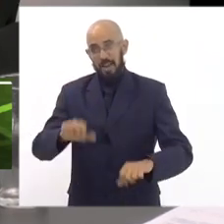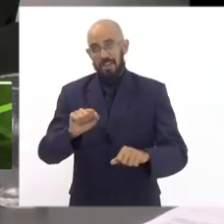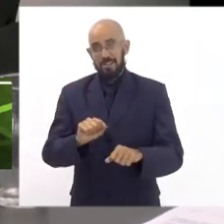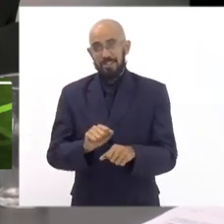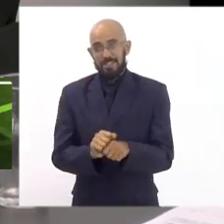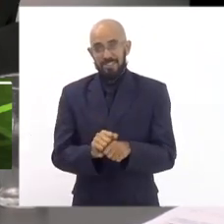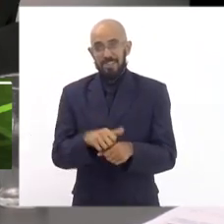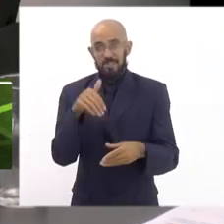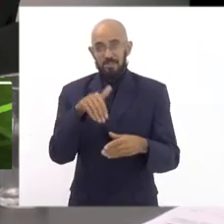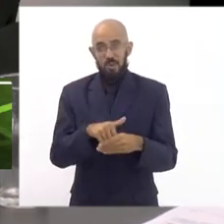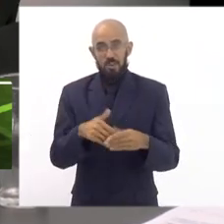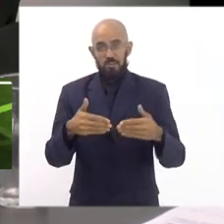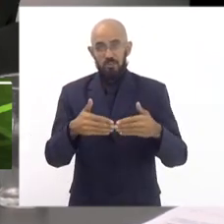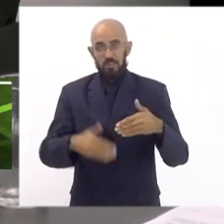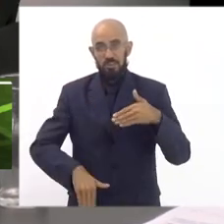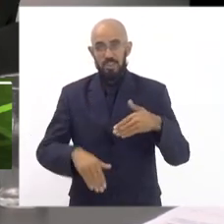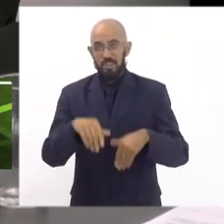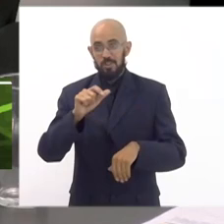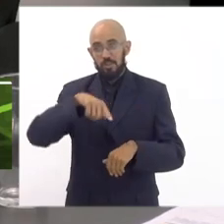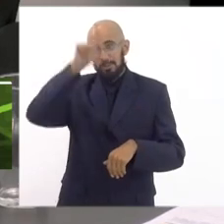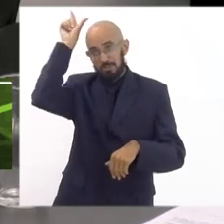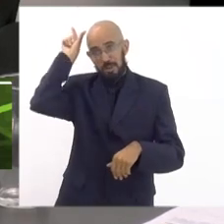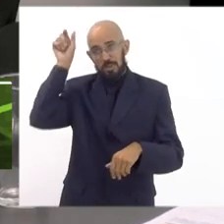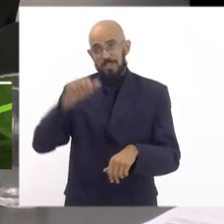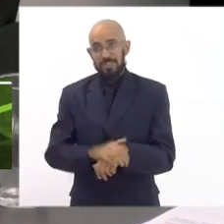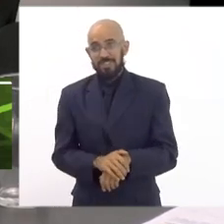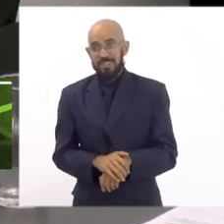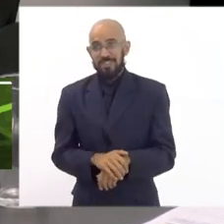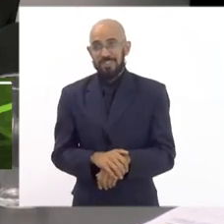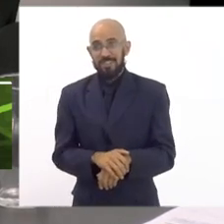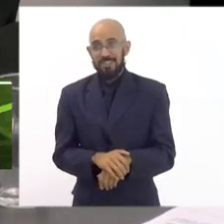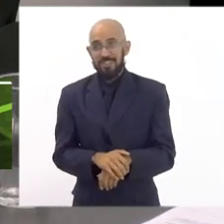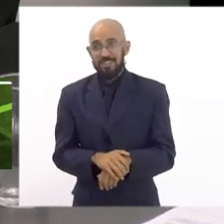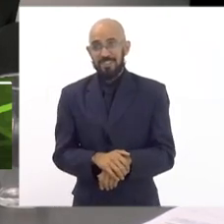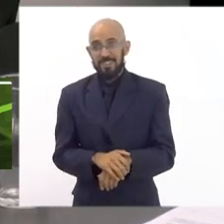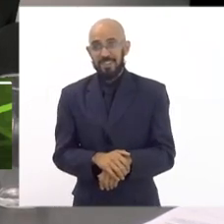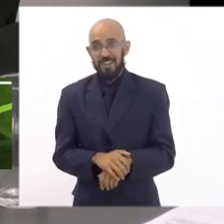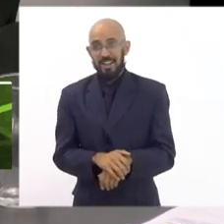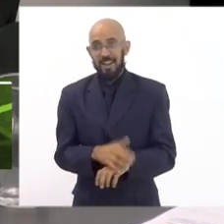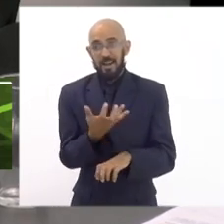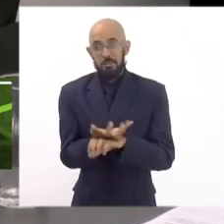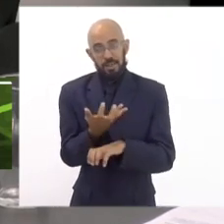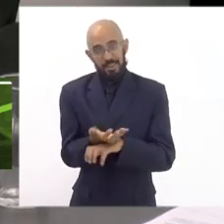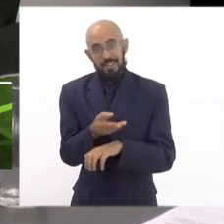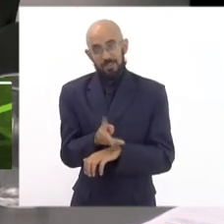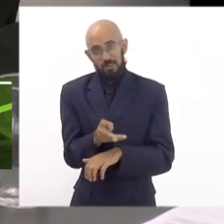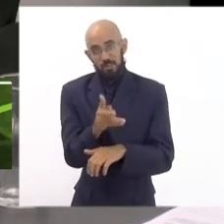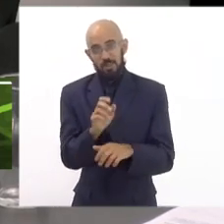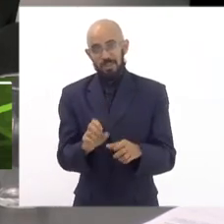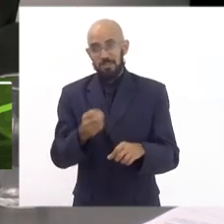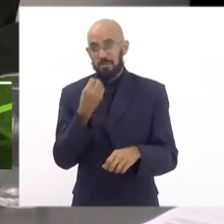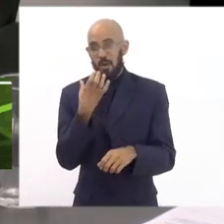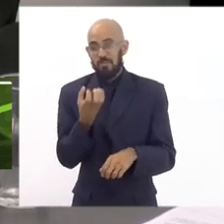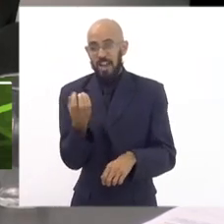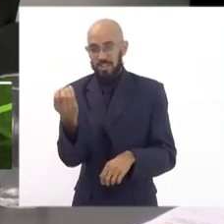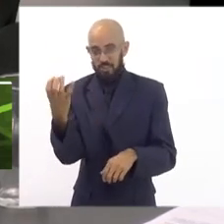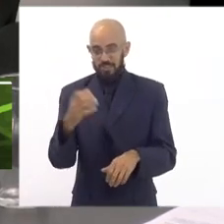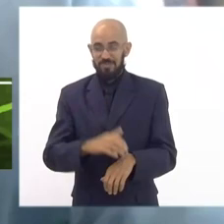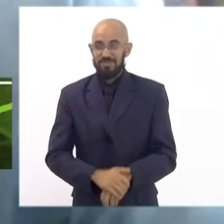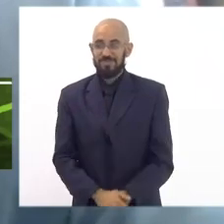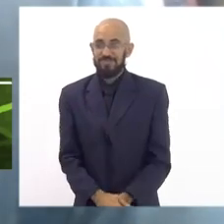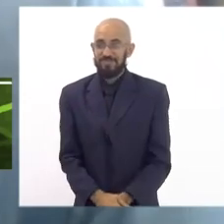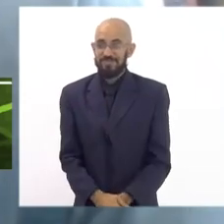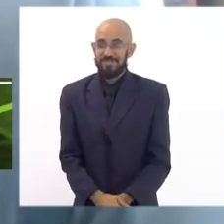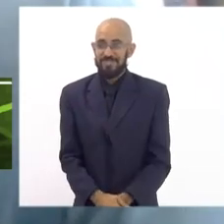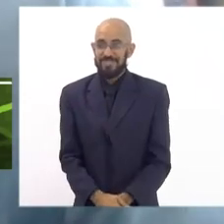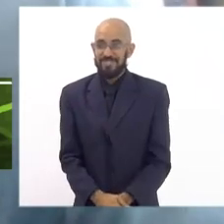encarar como voto divergente do deputado Luiz Paulo. E aí, a matéria segue, tá? Boa viagem. Não,